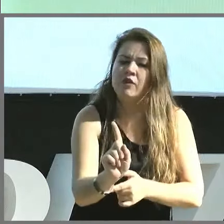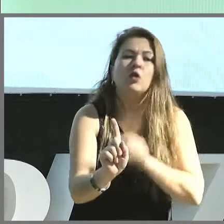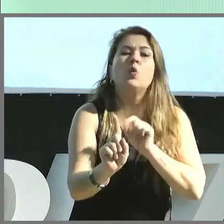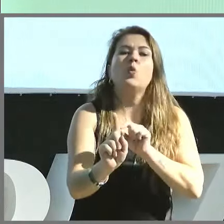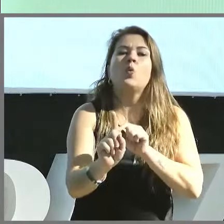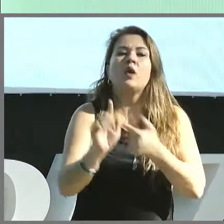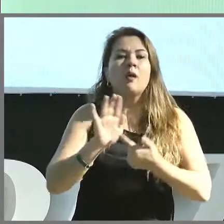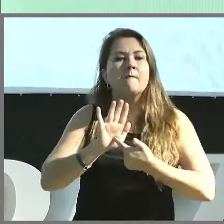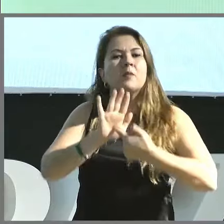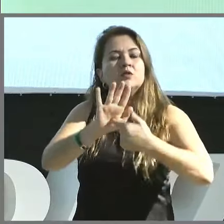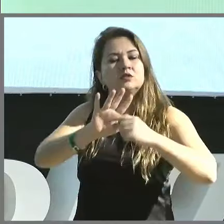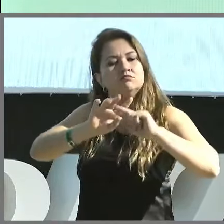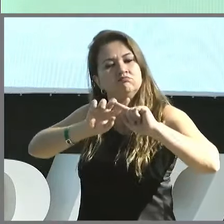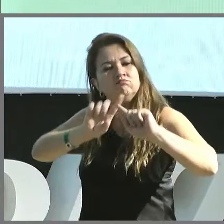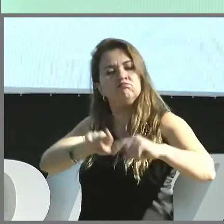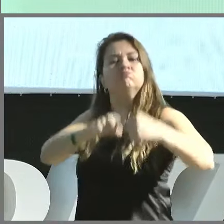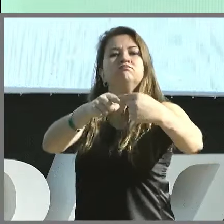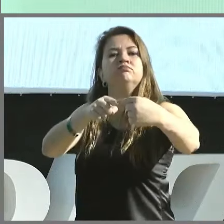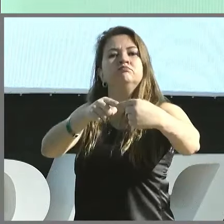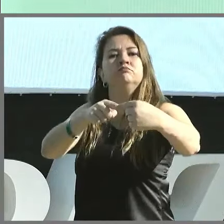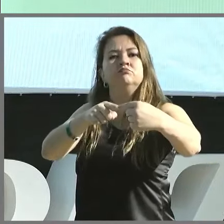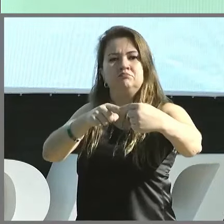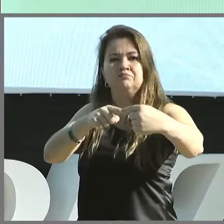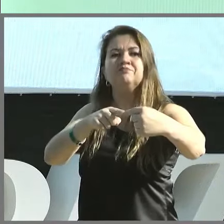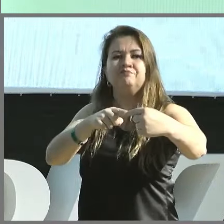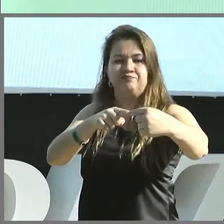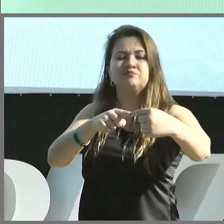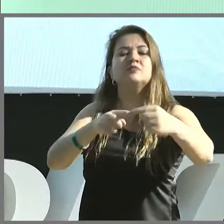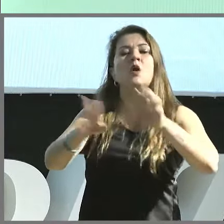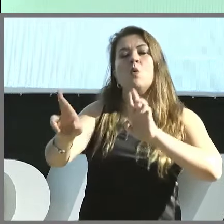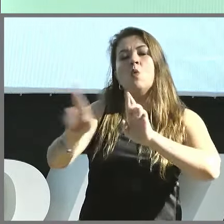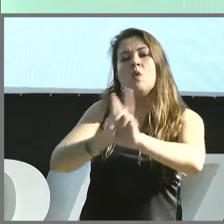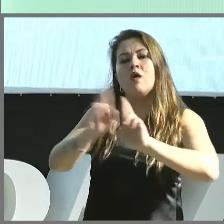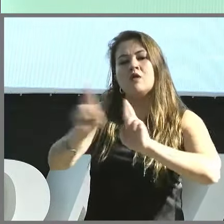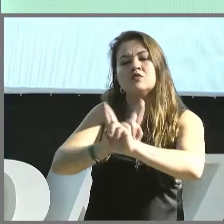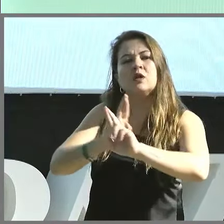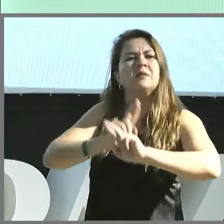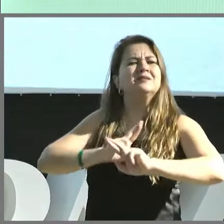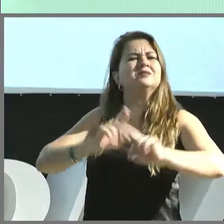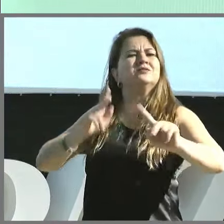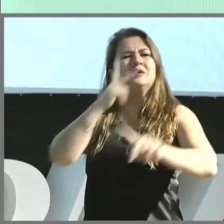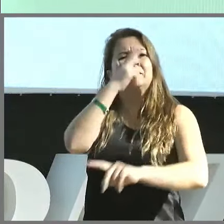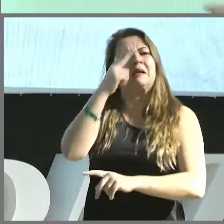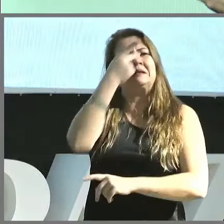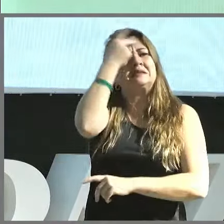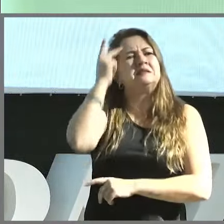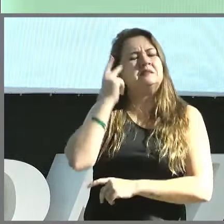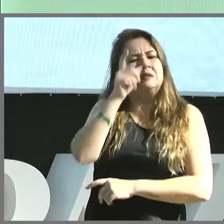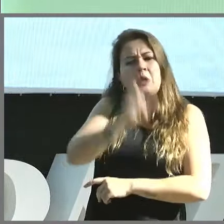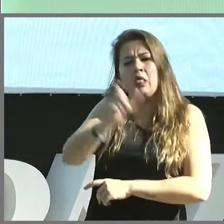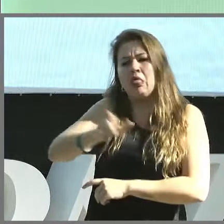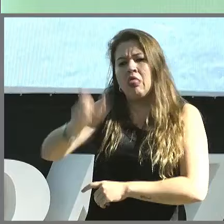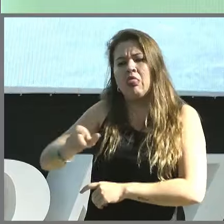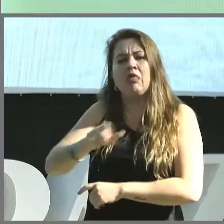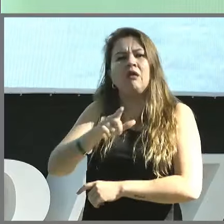relacionamento patético, doentio, esse relacionamento covarde com que aqueles que muitas